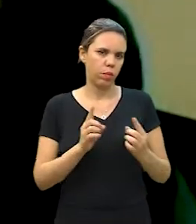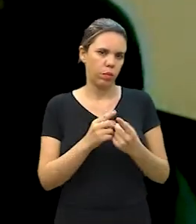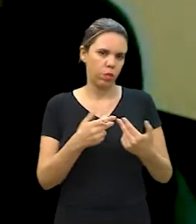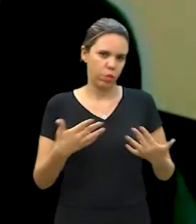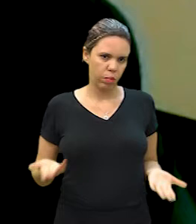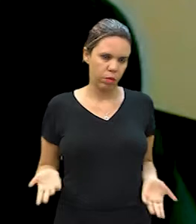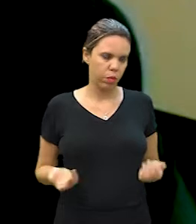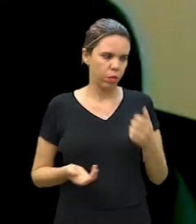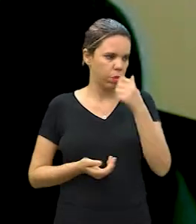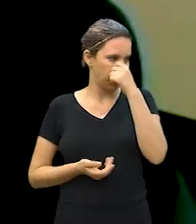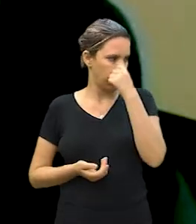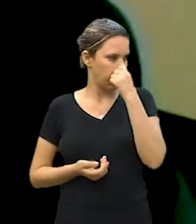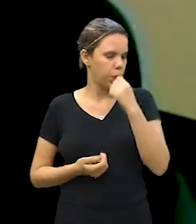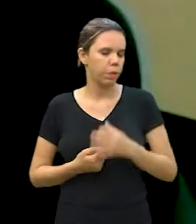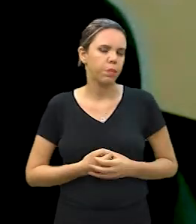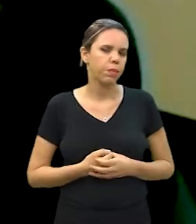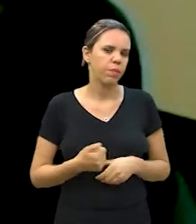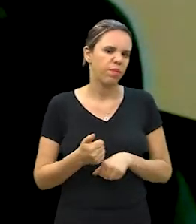nessas outras